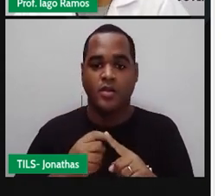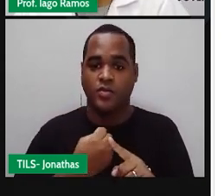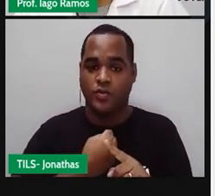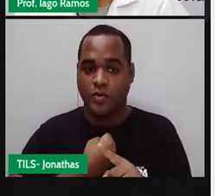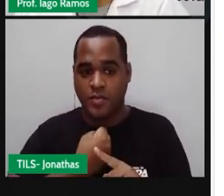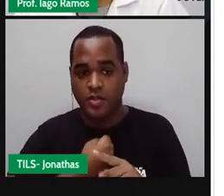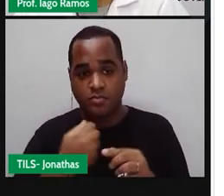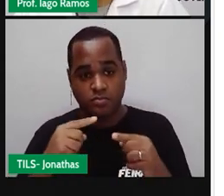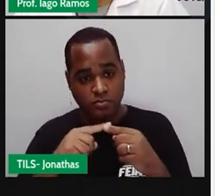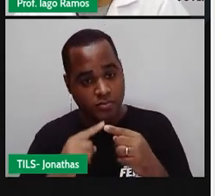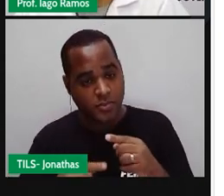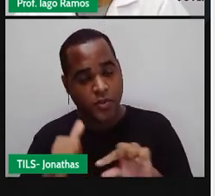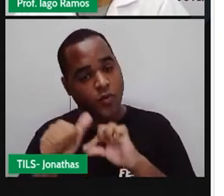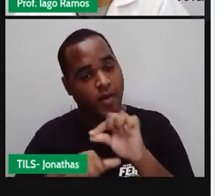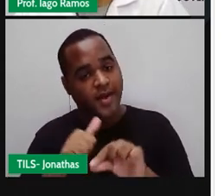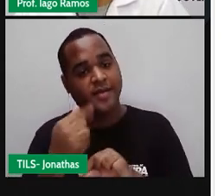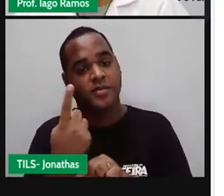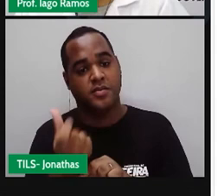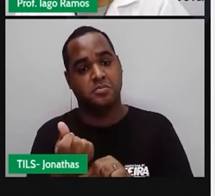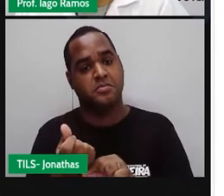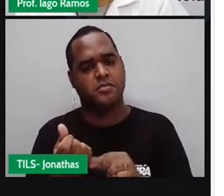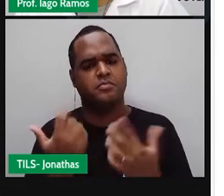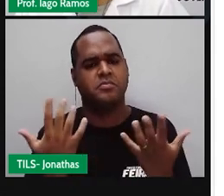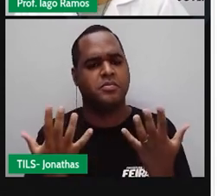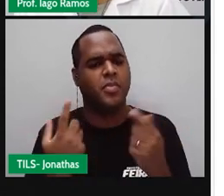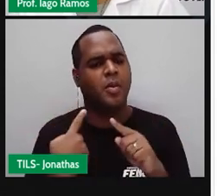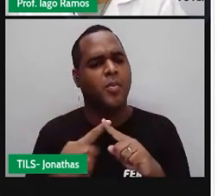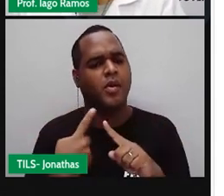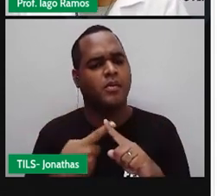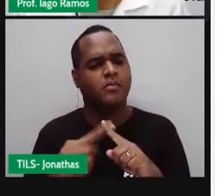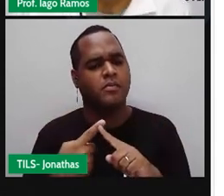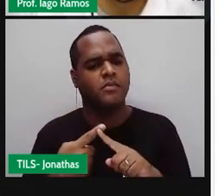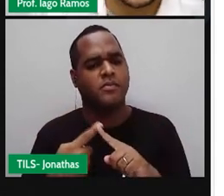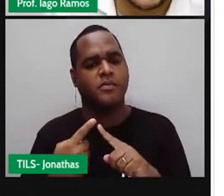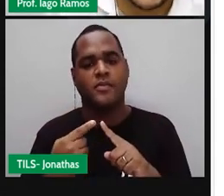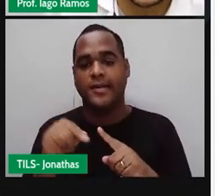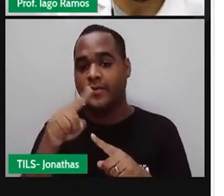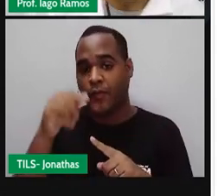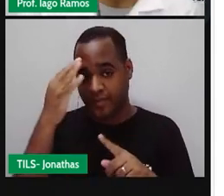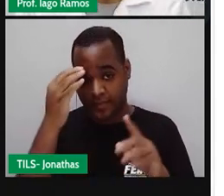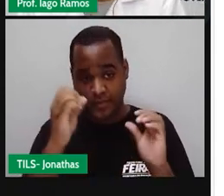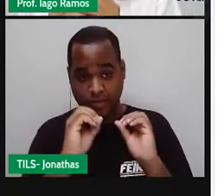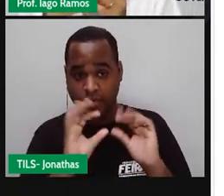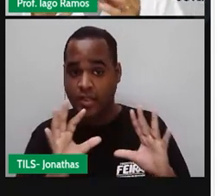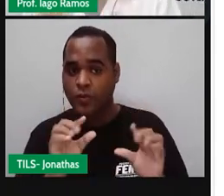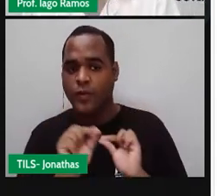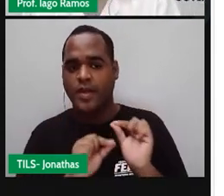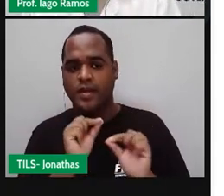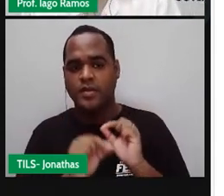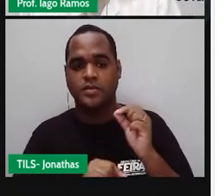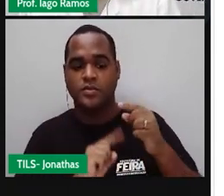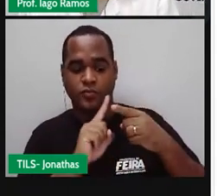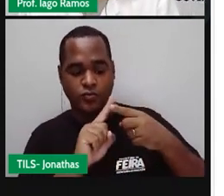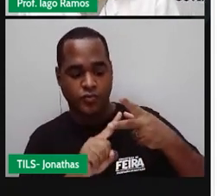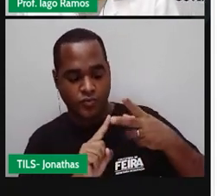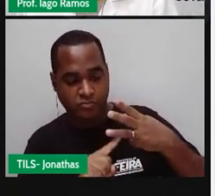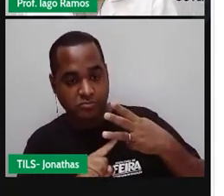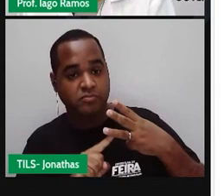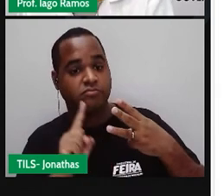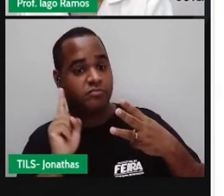virar 16 porque professor para eu entender as três frações